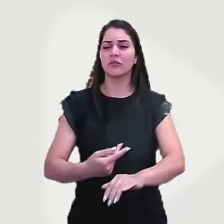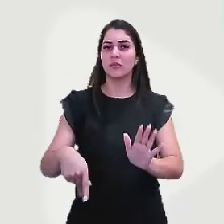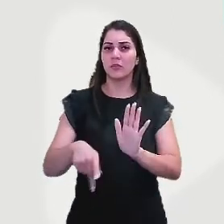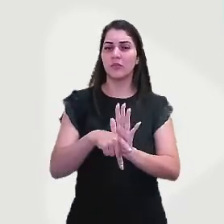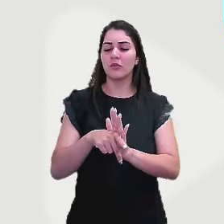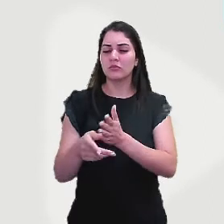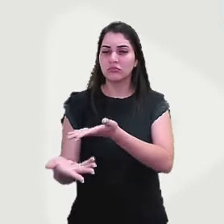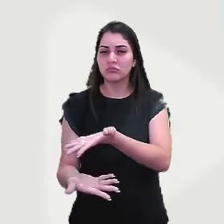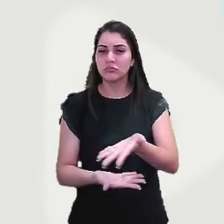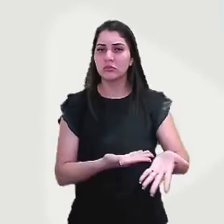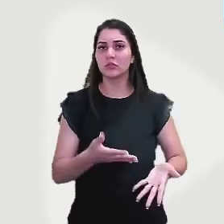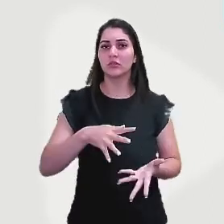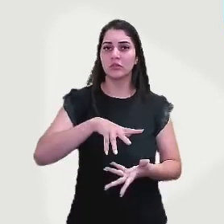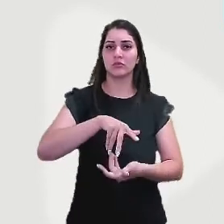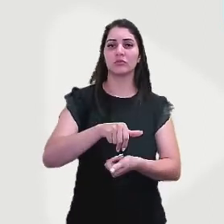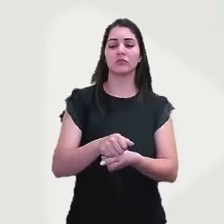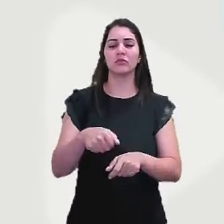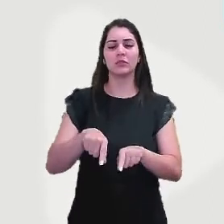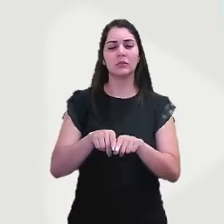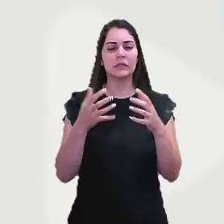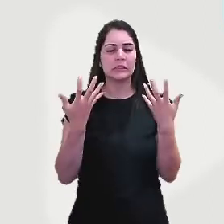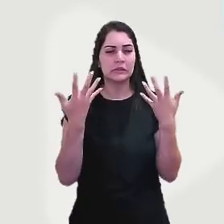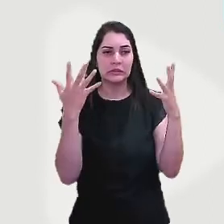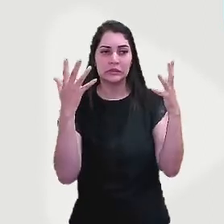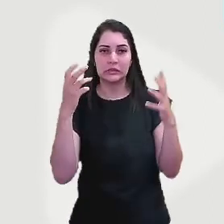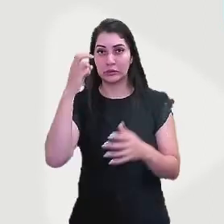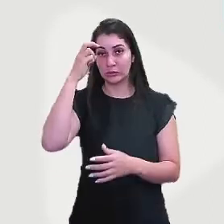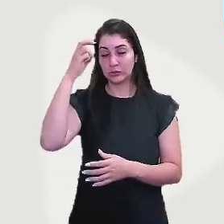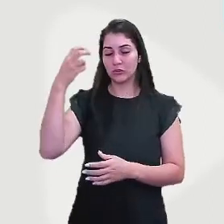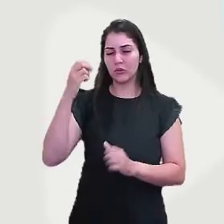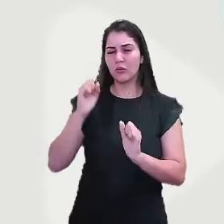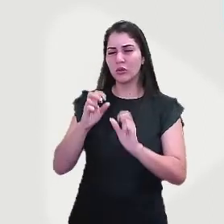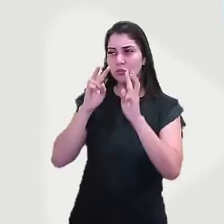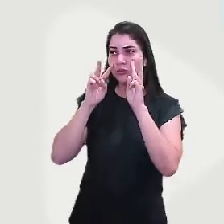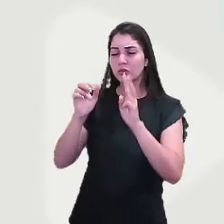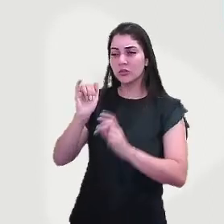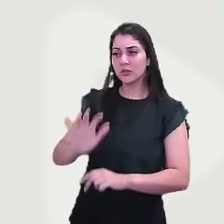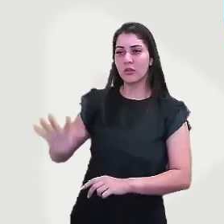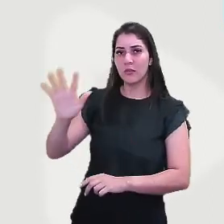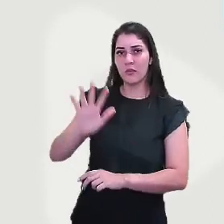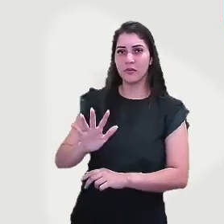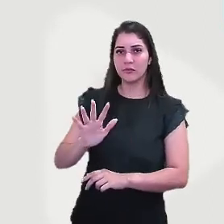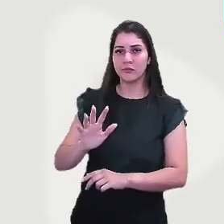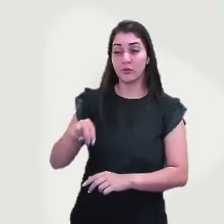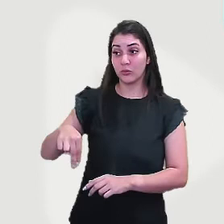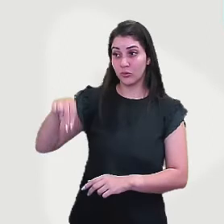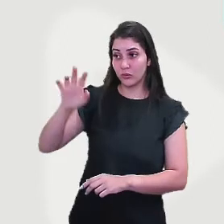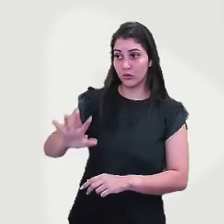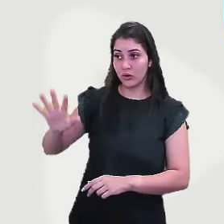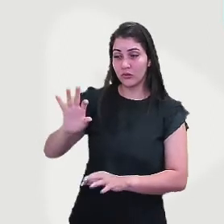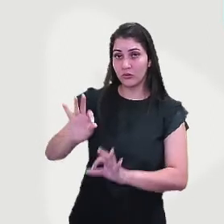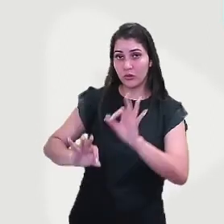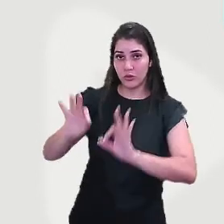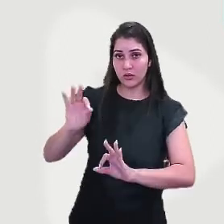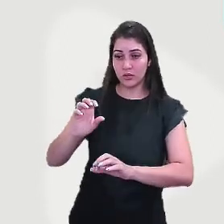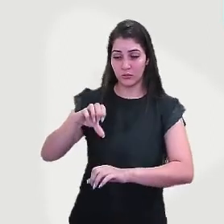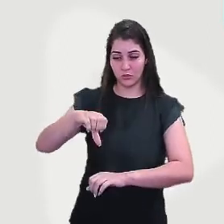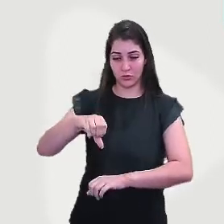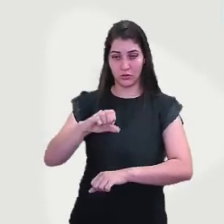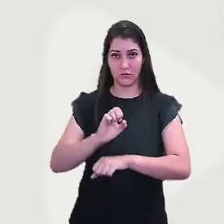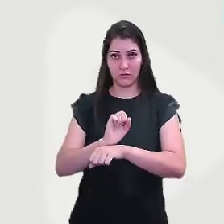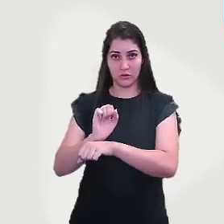às manifestações culturais. Como vocês podem ver na imagem, o Nordeste é formado por 9 estados: